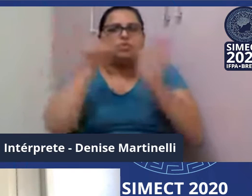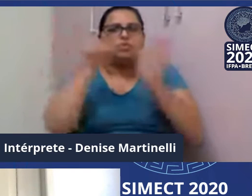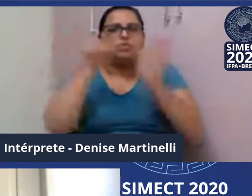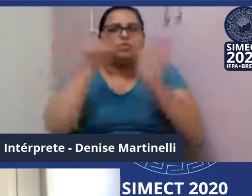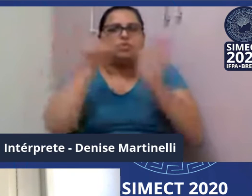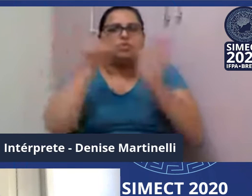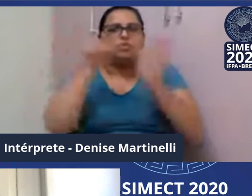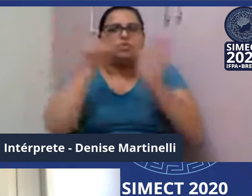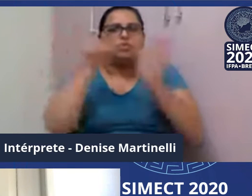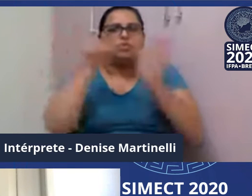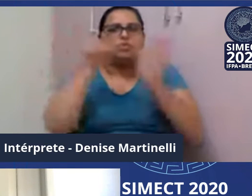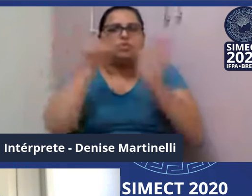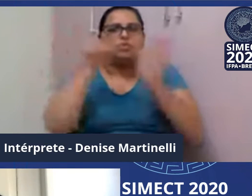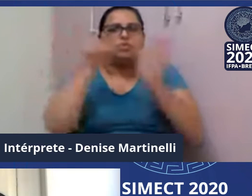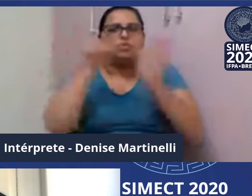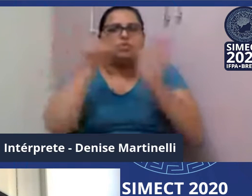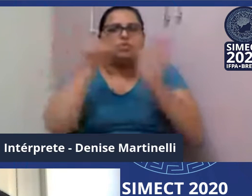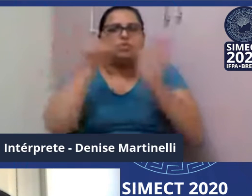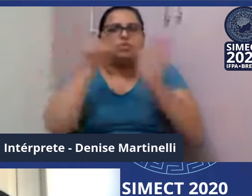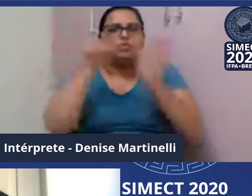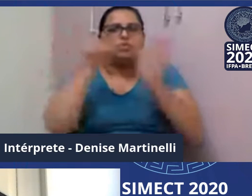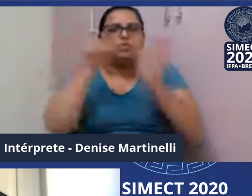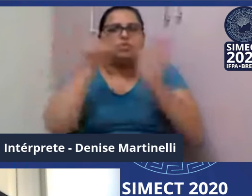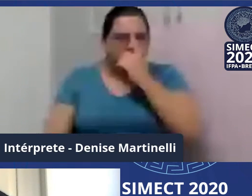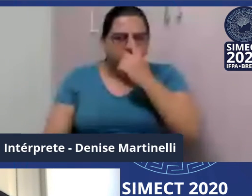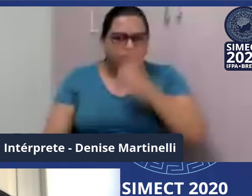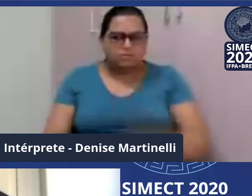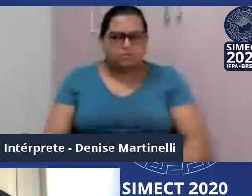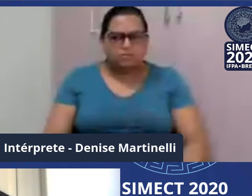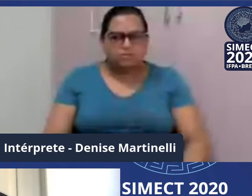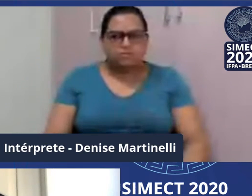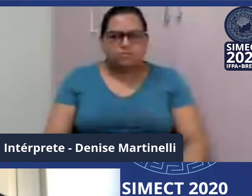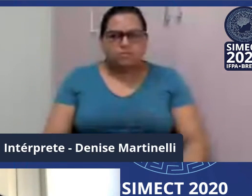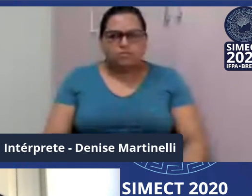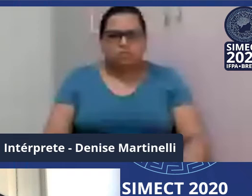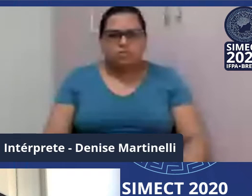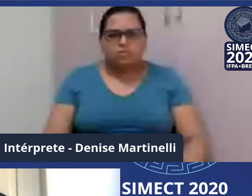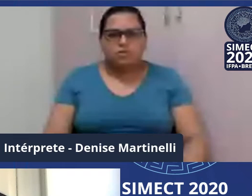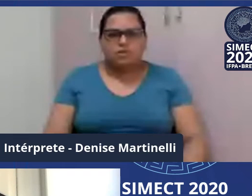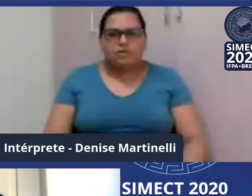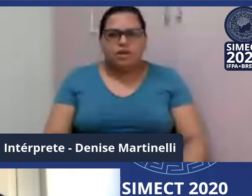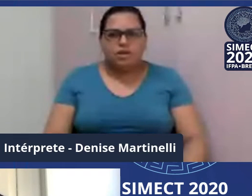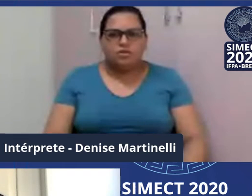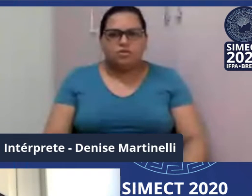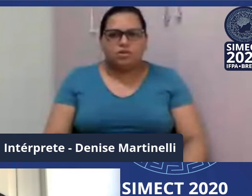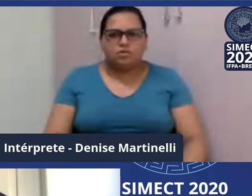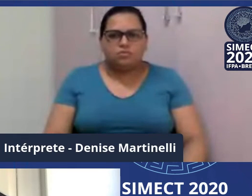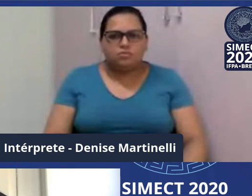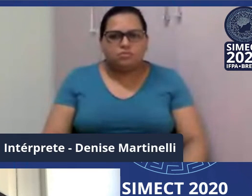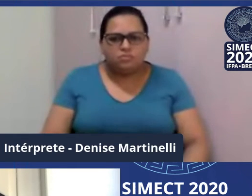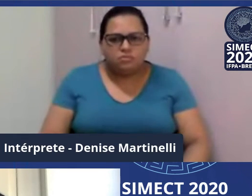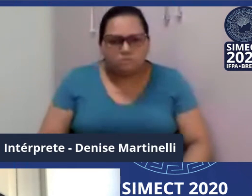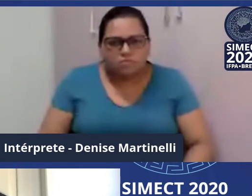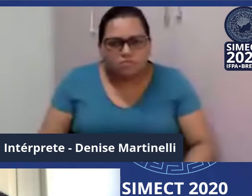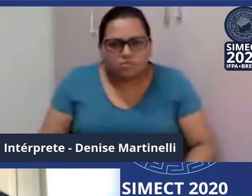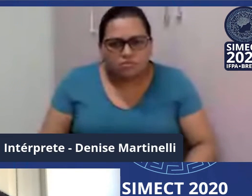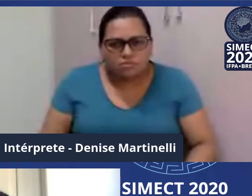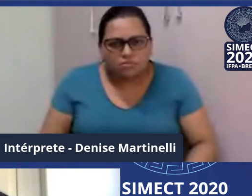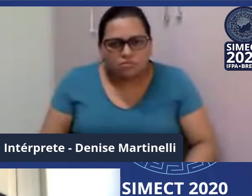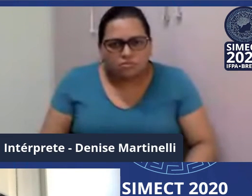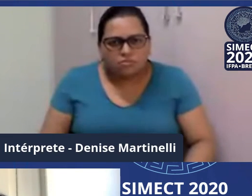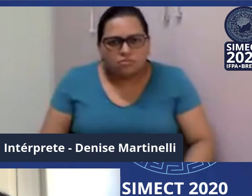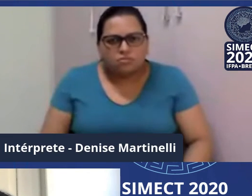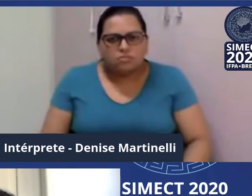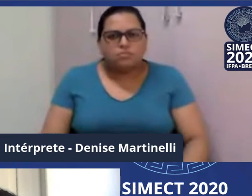né, que o camarão, você falou bastante sobre as larvas, né, sobre a alimentação das larvas, então estão perguntando qual é o tempo, em média, que o